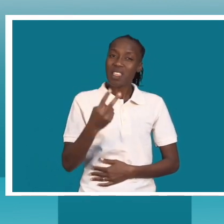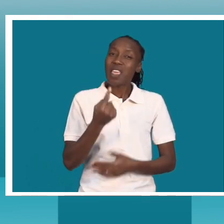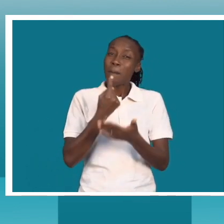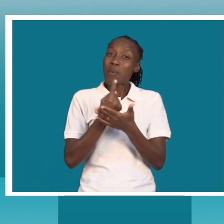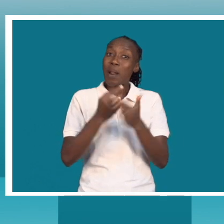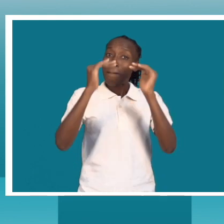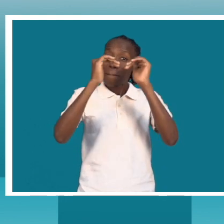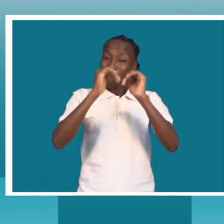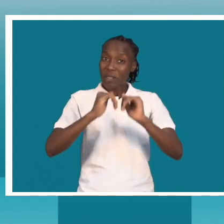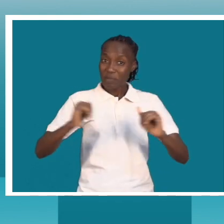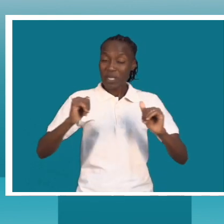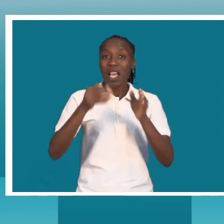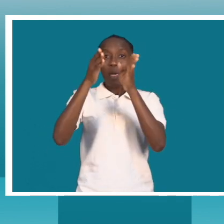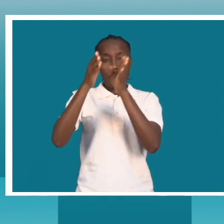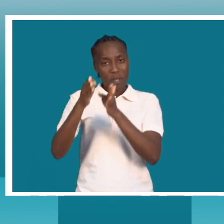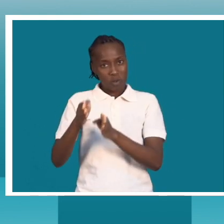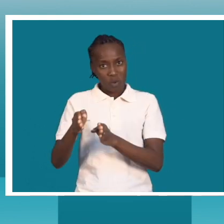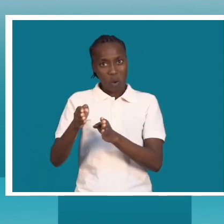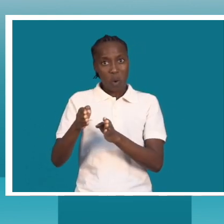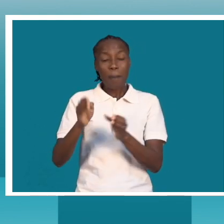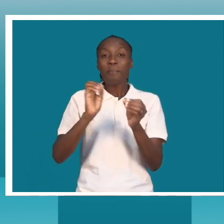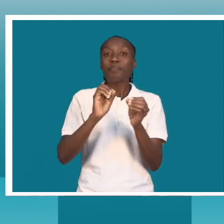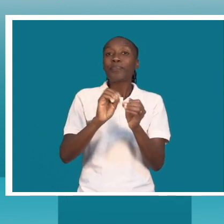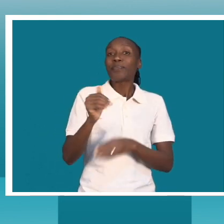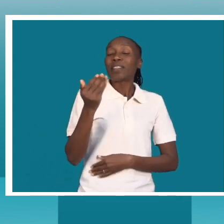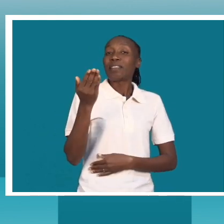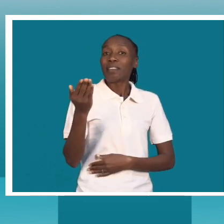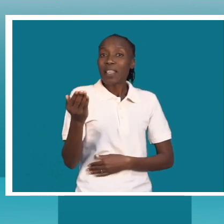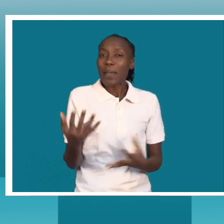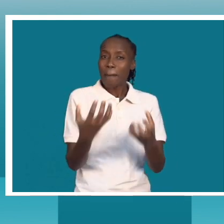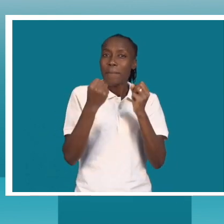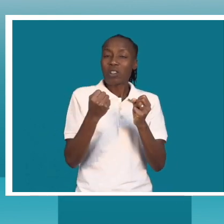E a está alojada no A bala